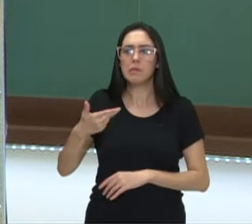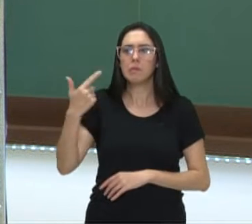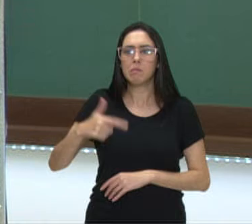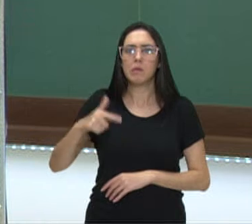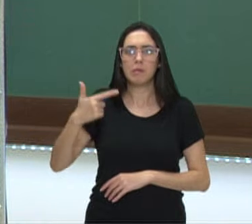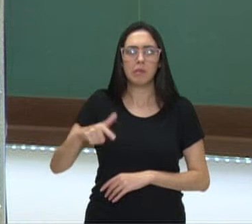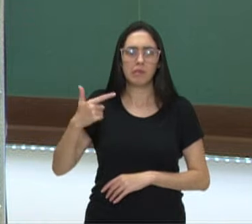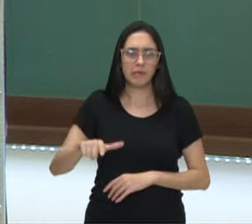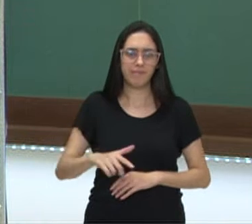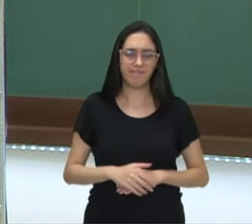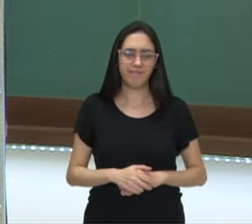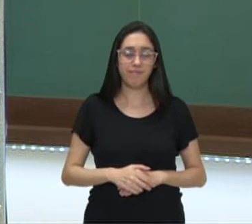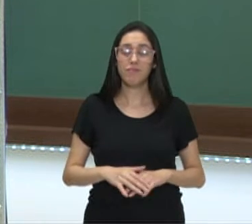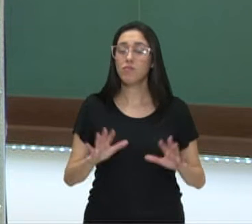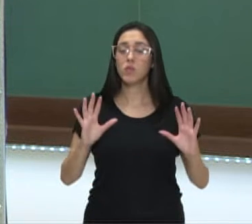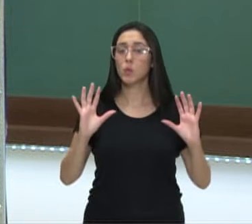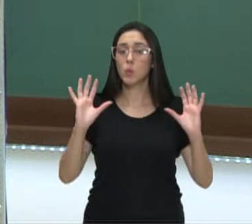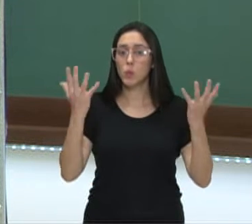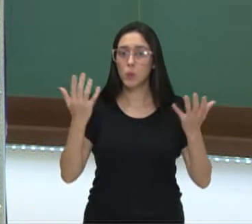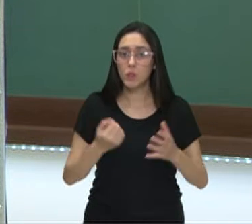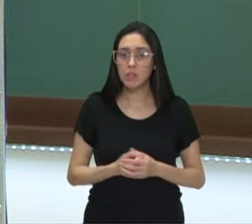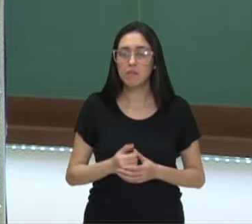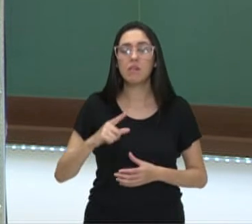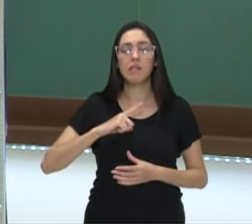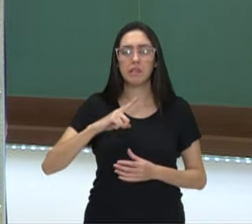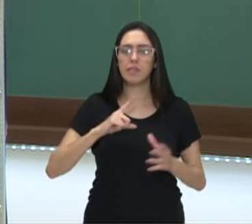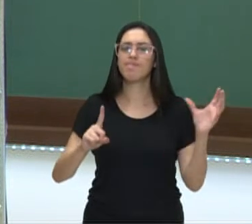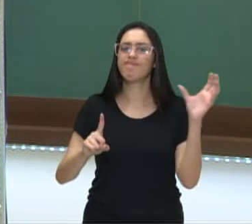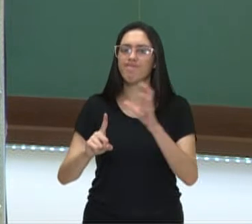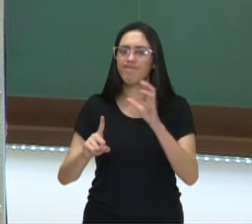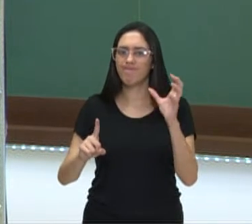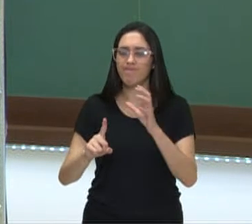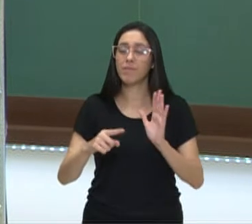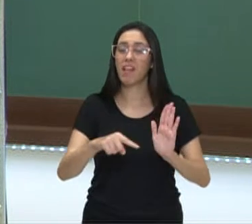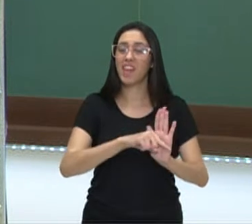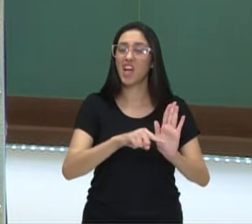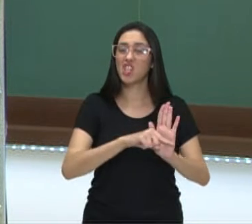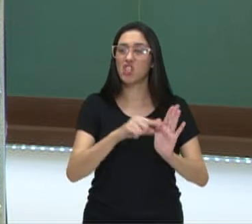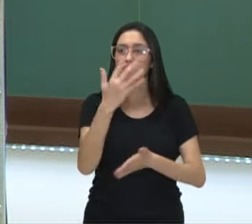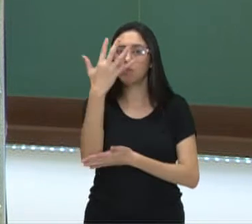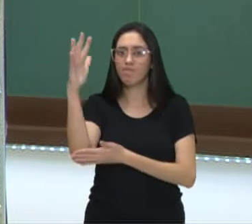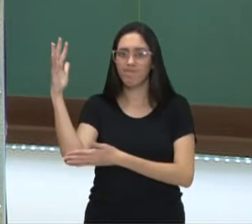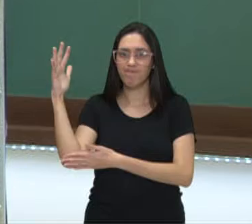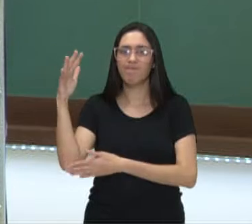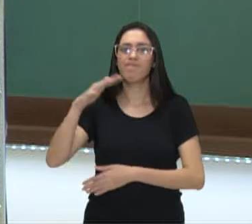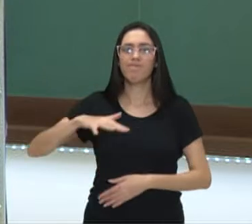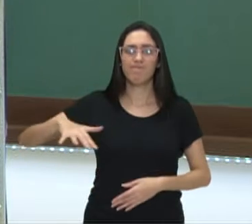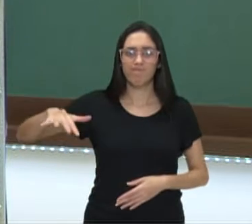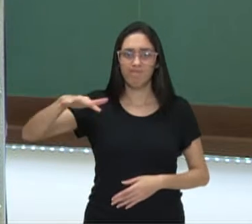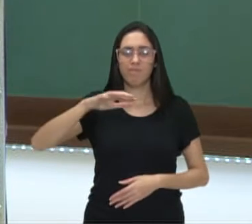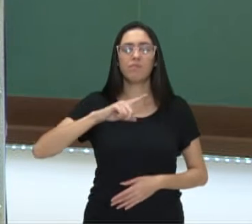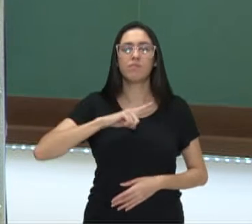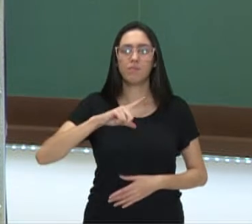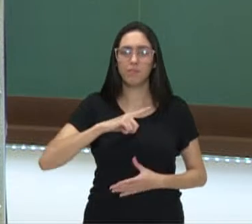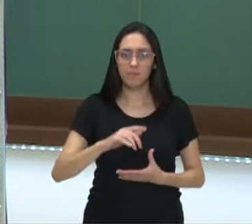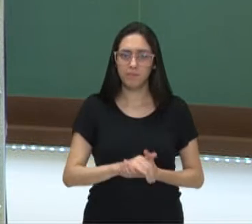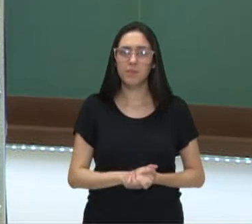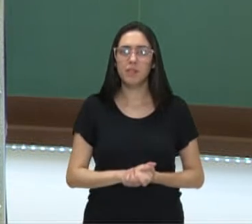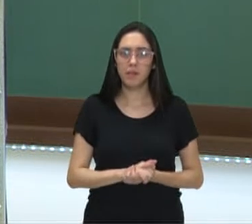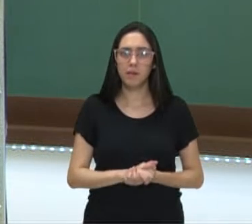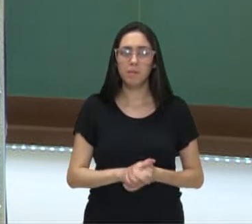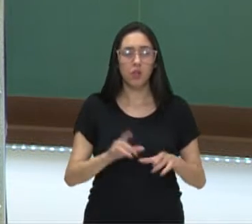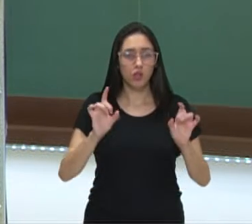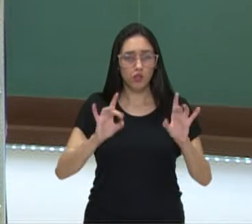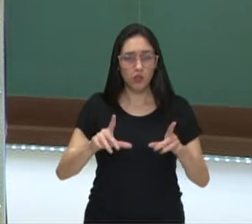ali falando. E isso tudo causa impactos ambientais. E esses impactos ambientais não se manifestam apenas